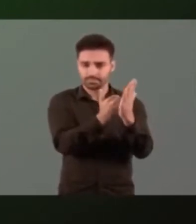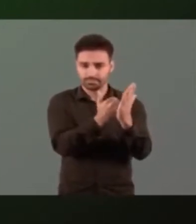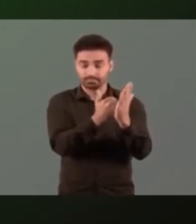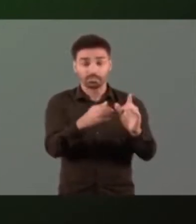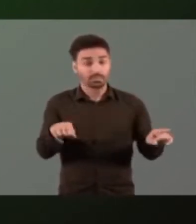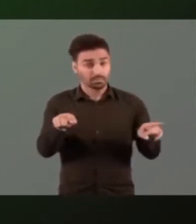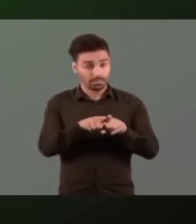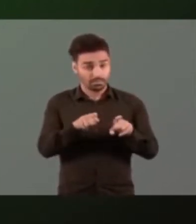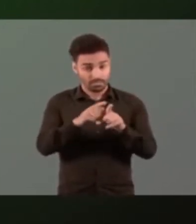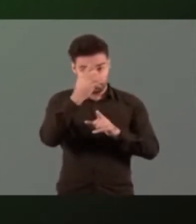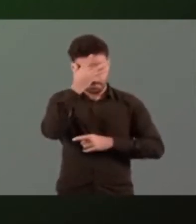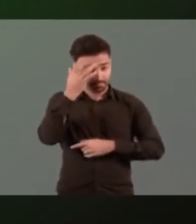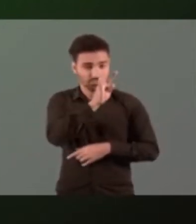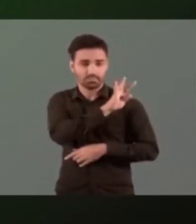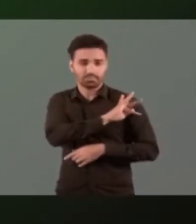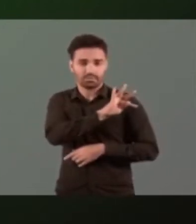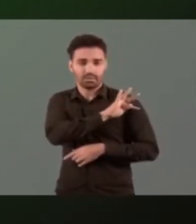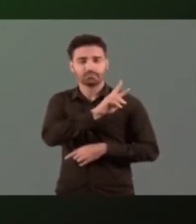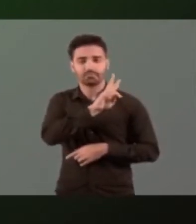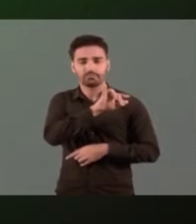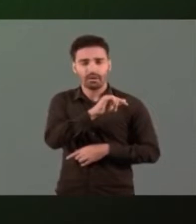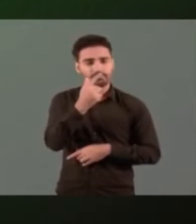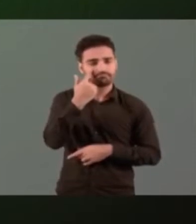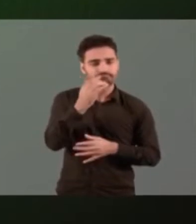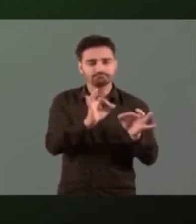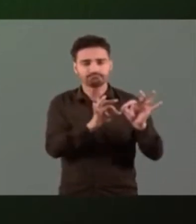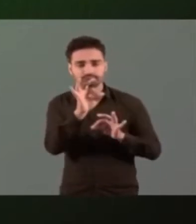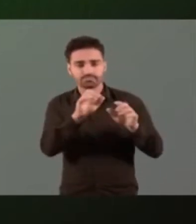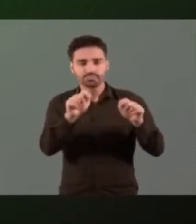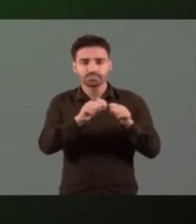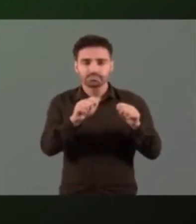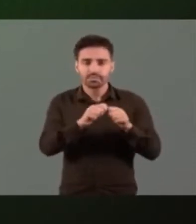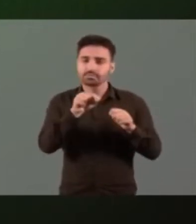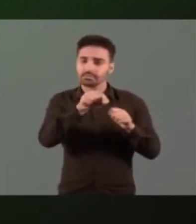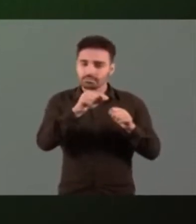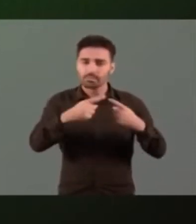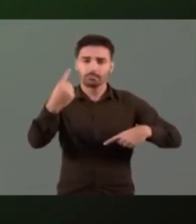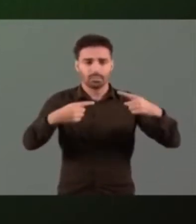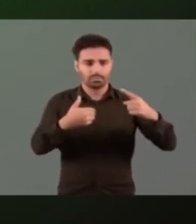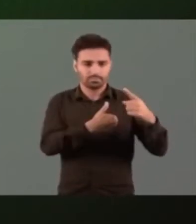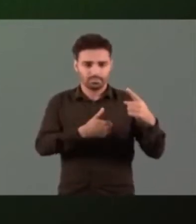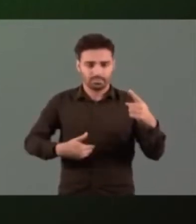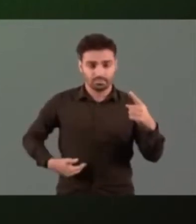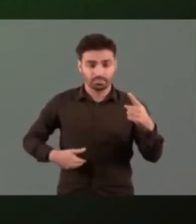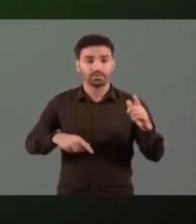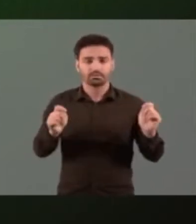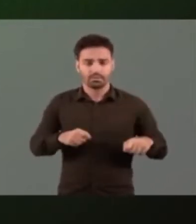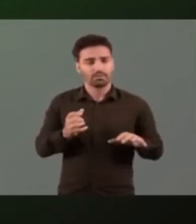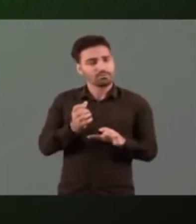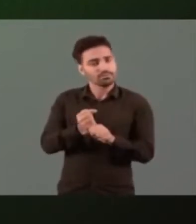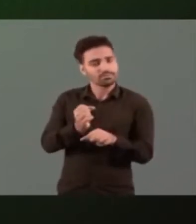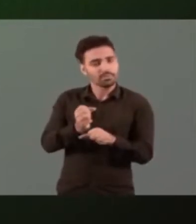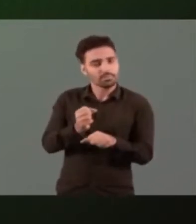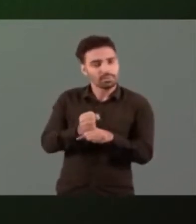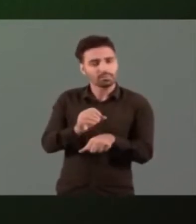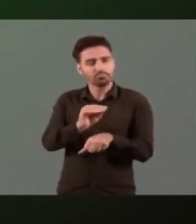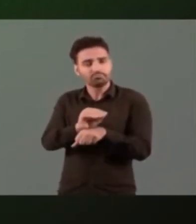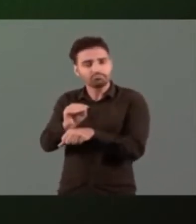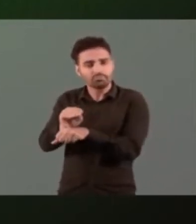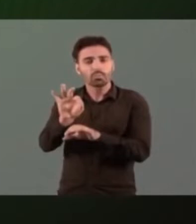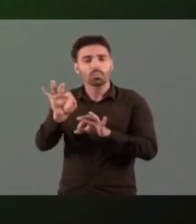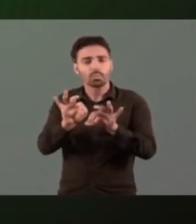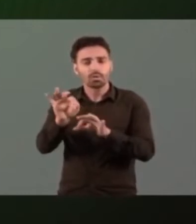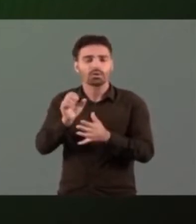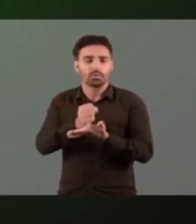Também são os técnicos do governo que vão viabilizar a execução dessa política pública, fazendo orçamentos, cuidando das